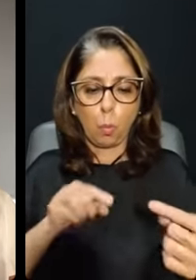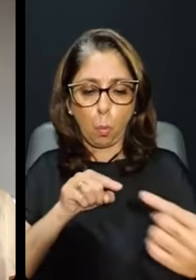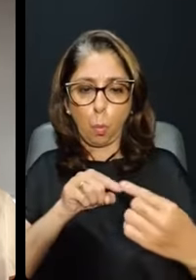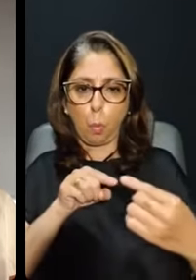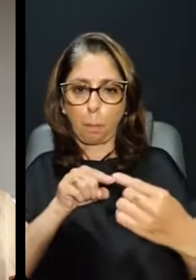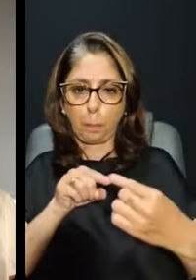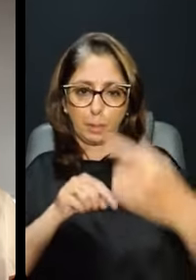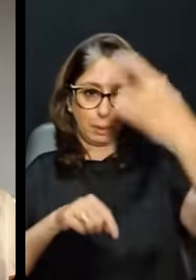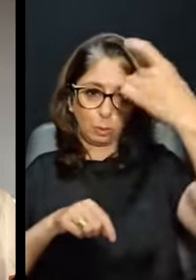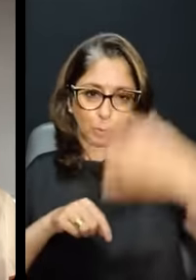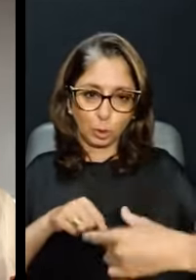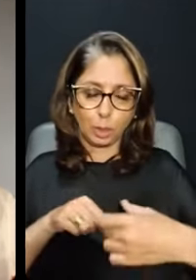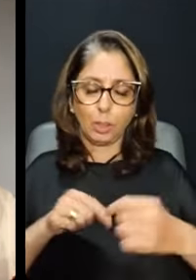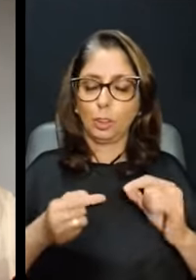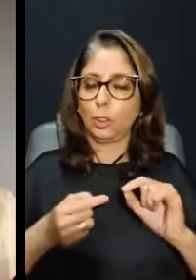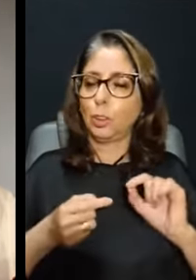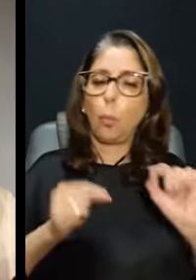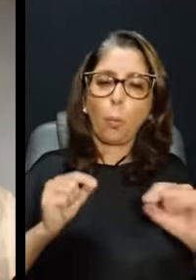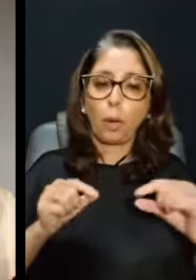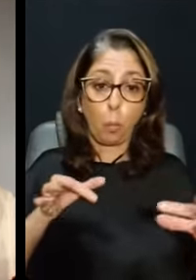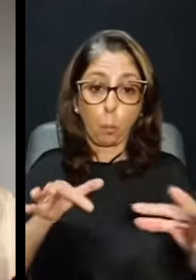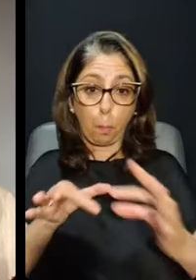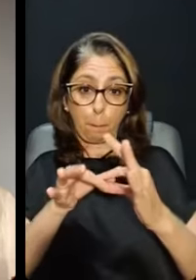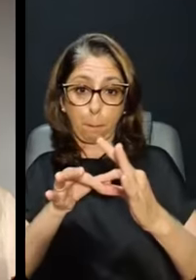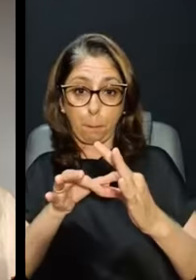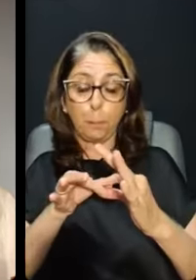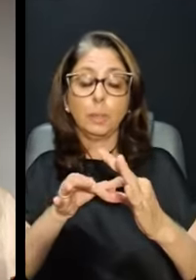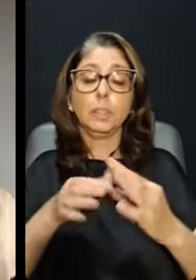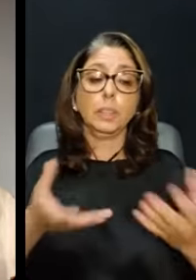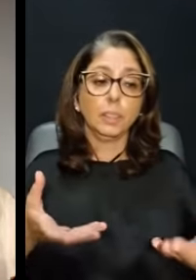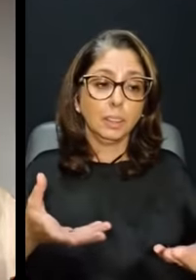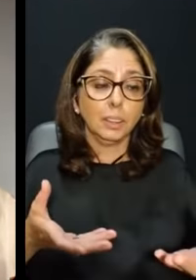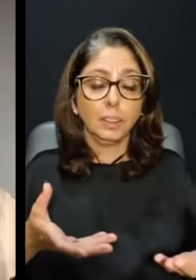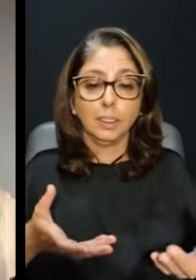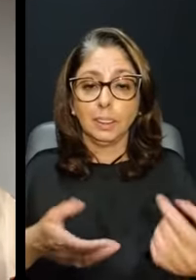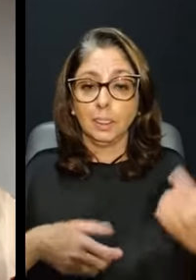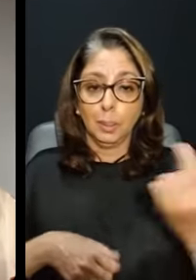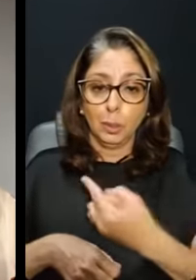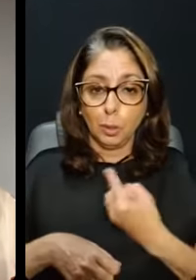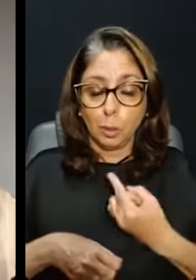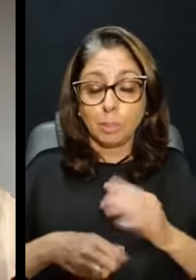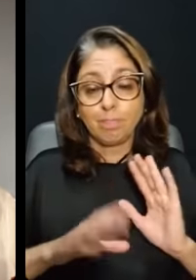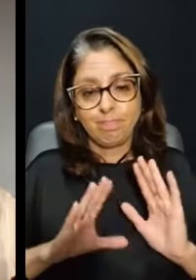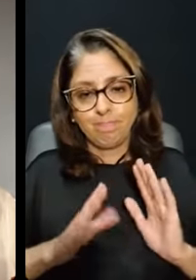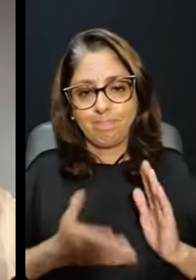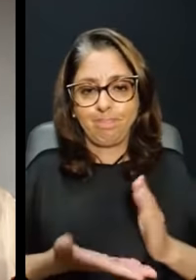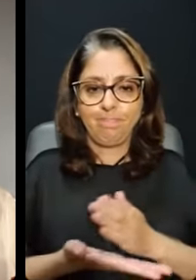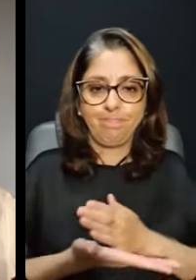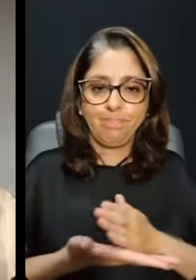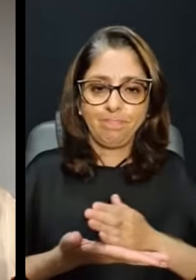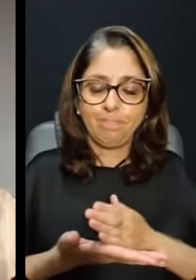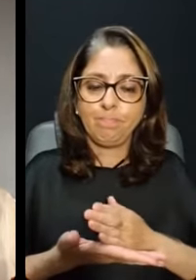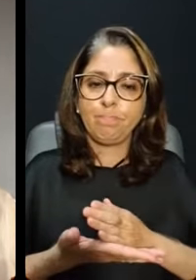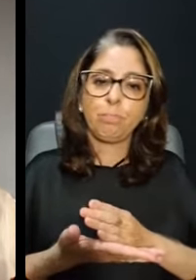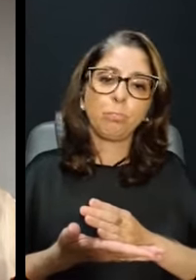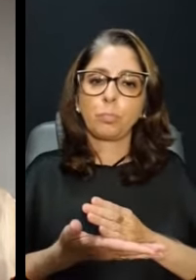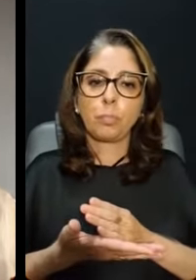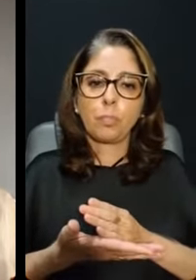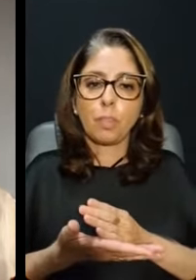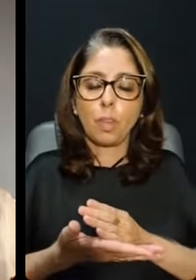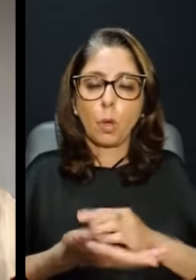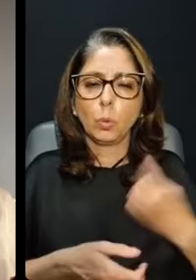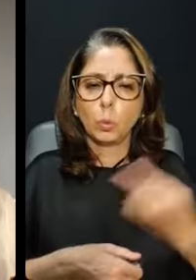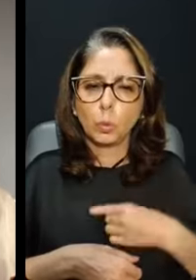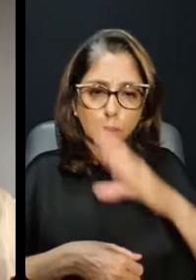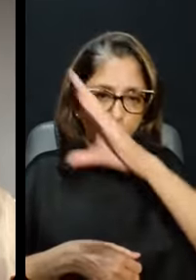une, o que é liderar processos de mudança. Mas, às vezes, a gente vai também deixando de lado algumas coisas que